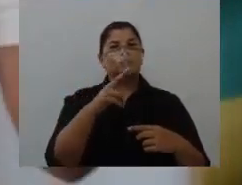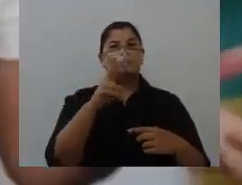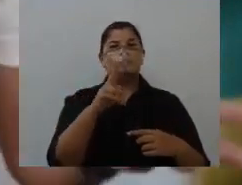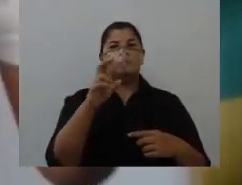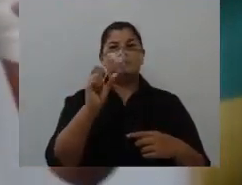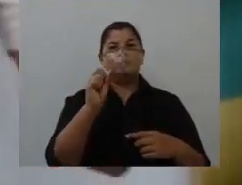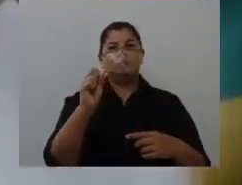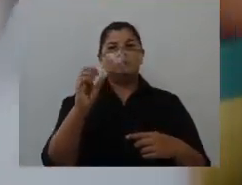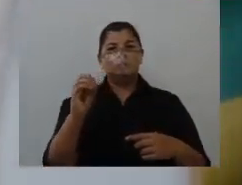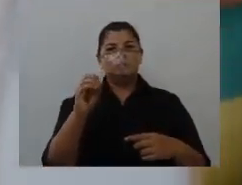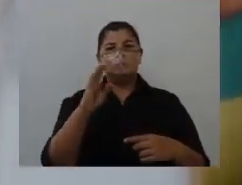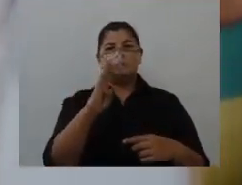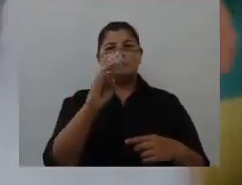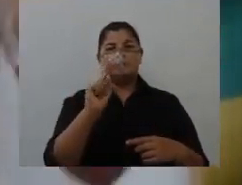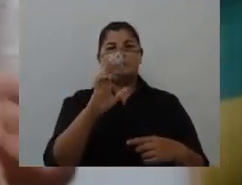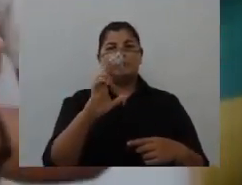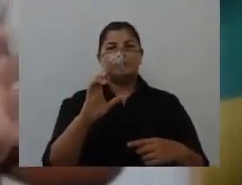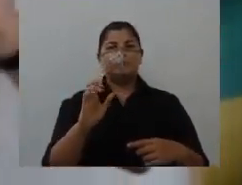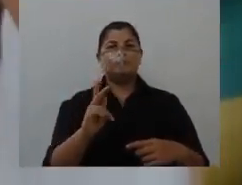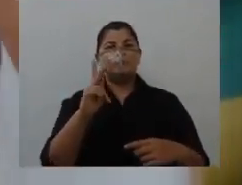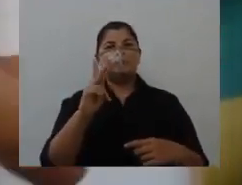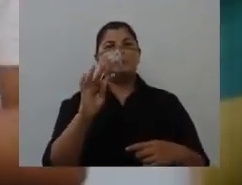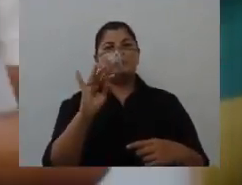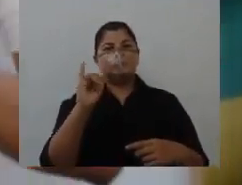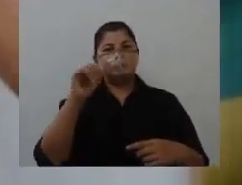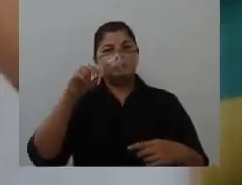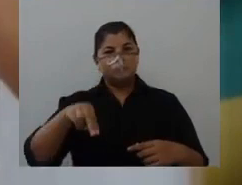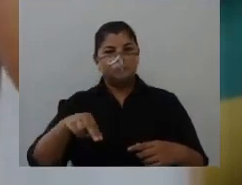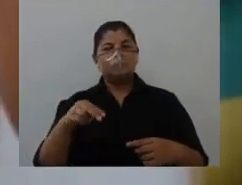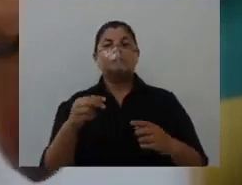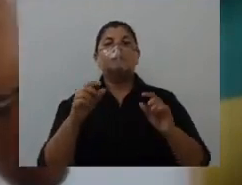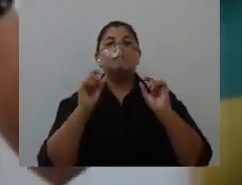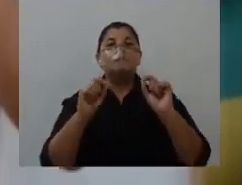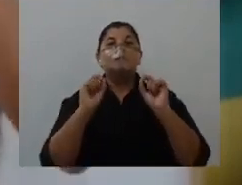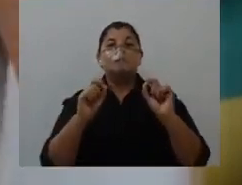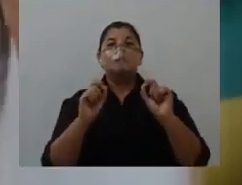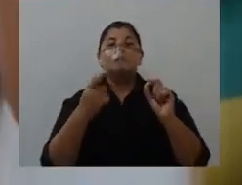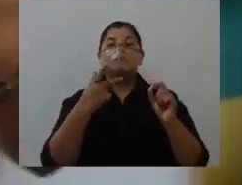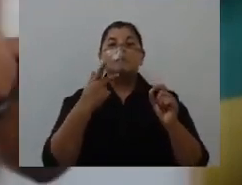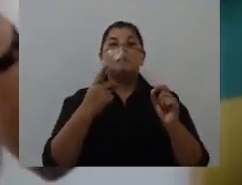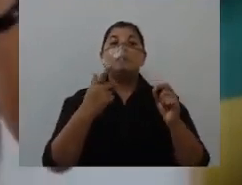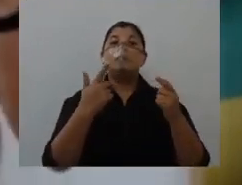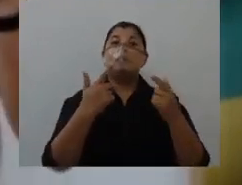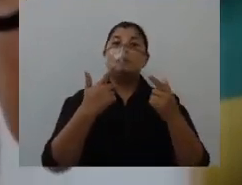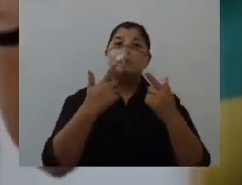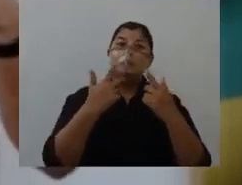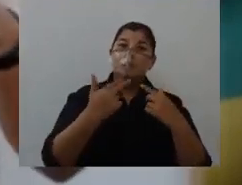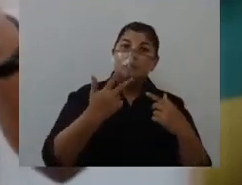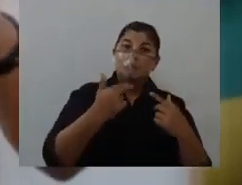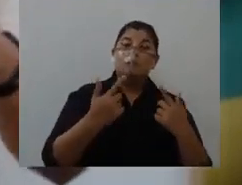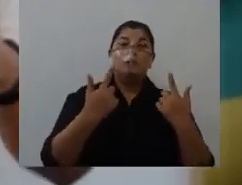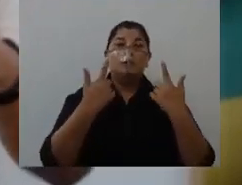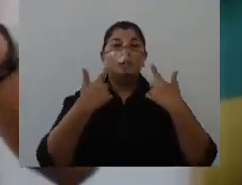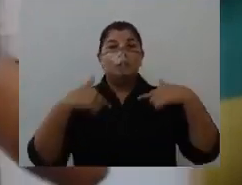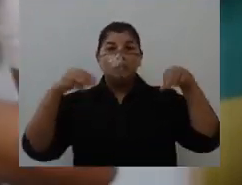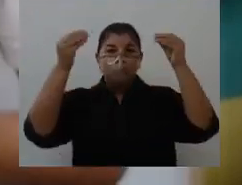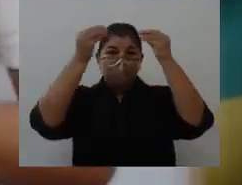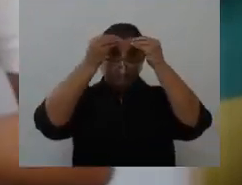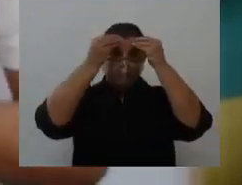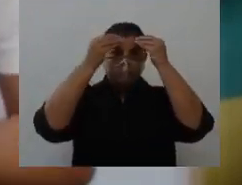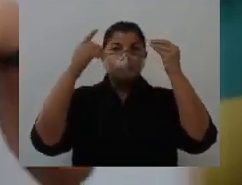um estudioso lá da década de 20, que ele vai dizer: a linguagem, ela se